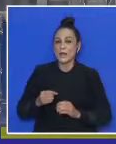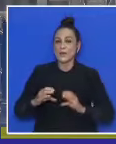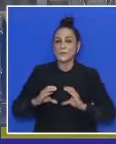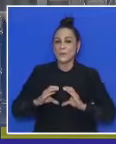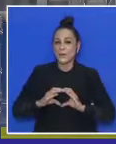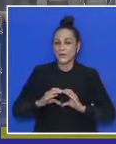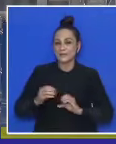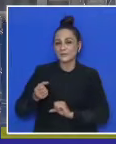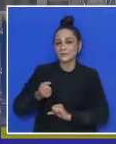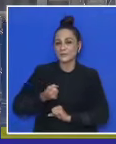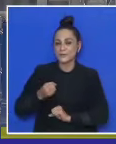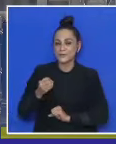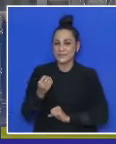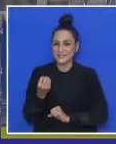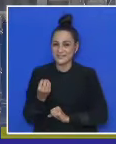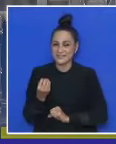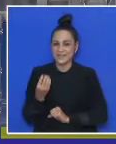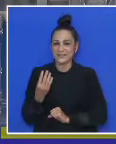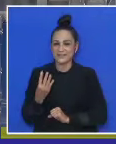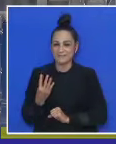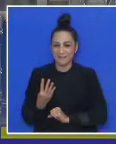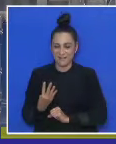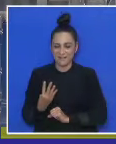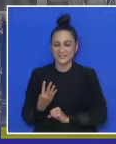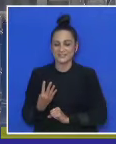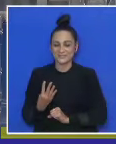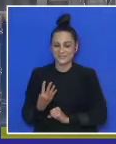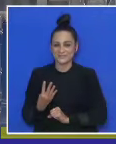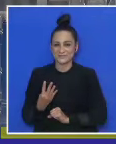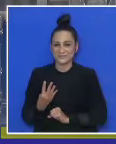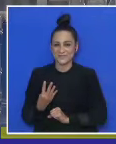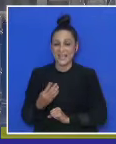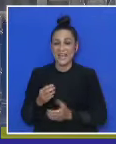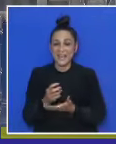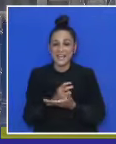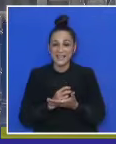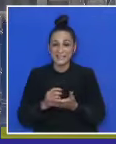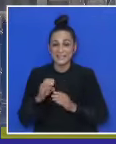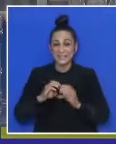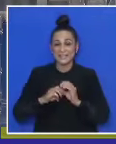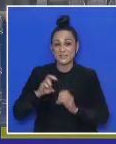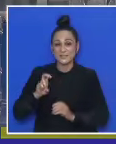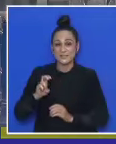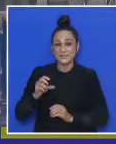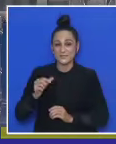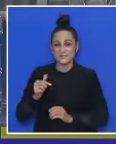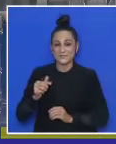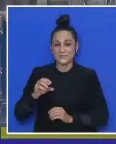chegando, bola 04, número 04. É a Quina, concurso